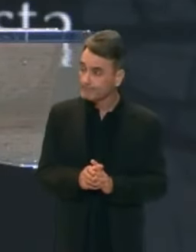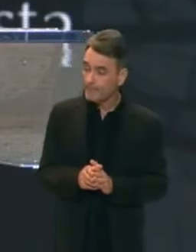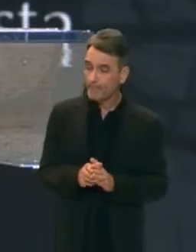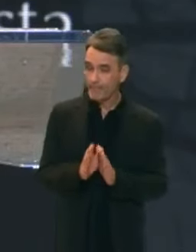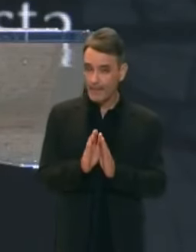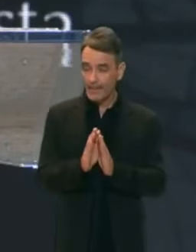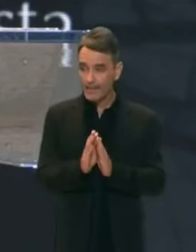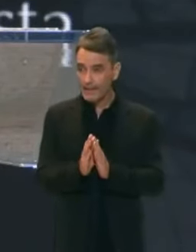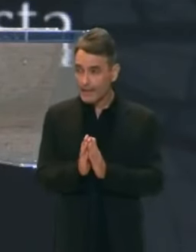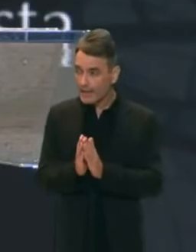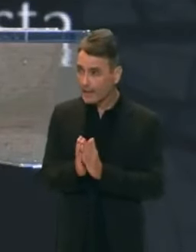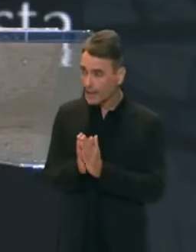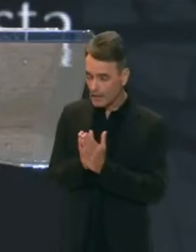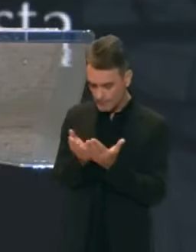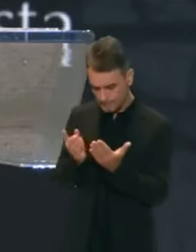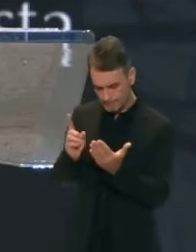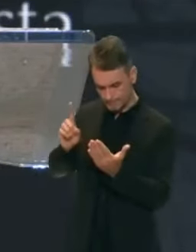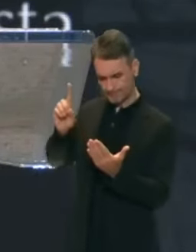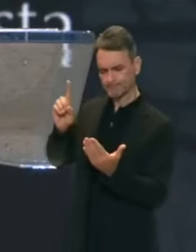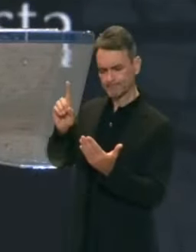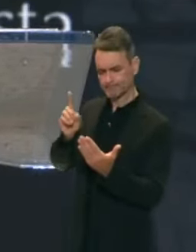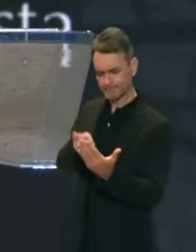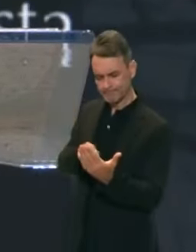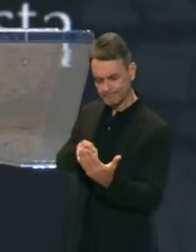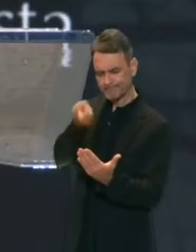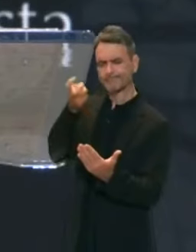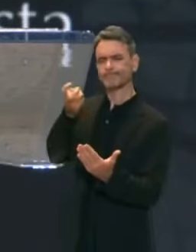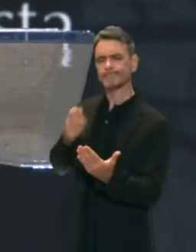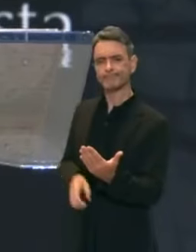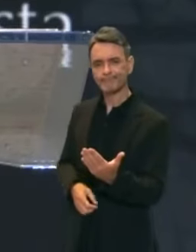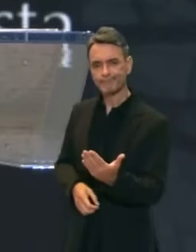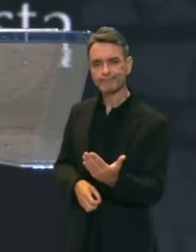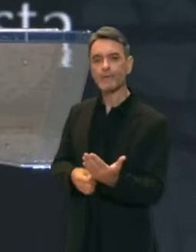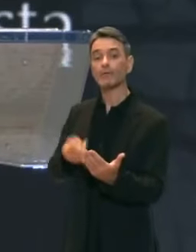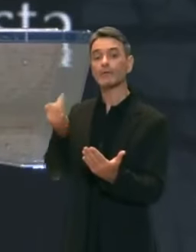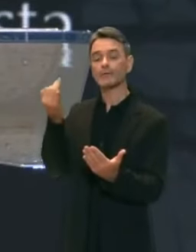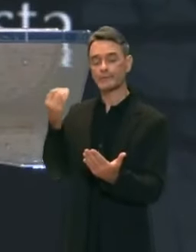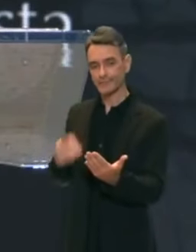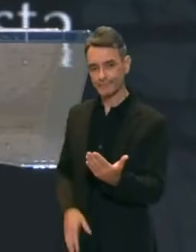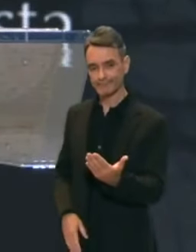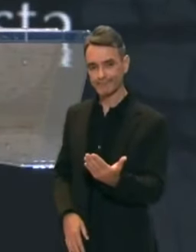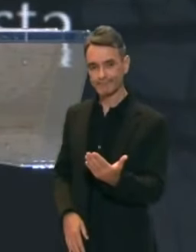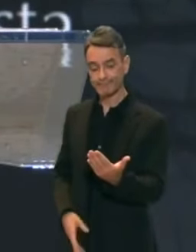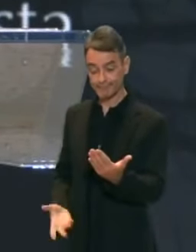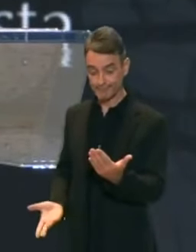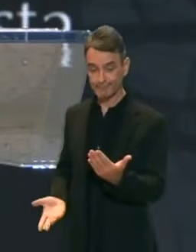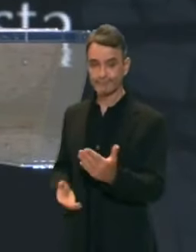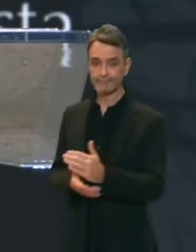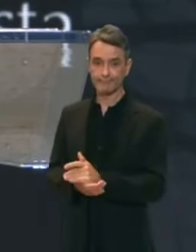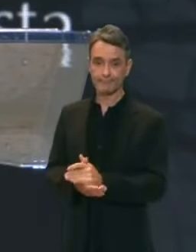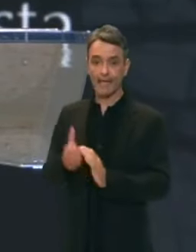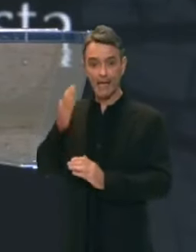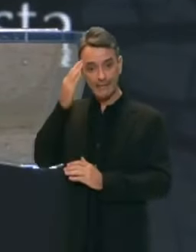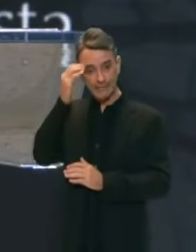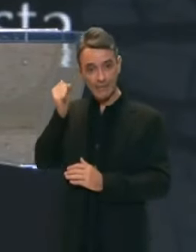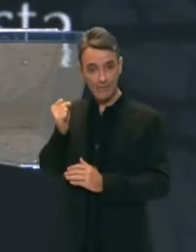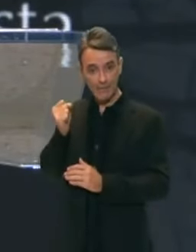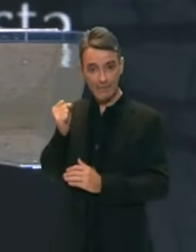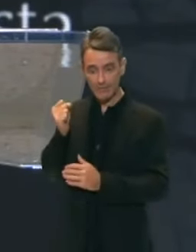sabedoria? Porque quando a sabedoria fala, nós nos conectamos a